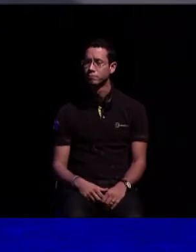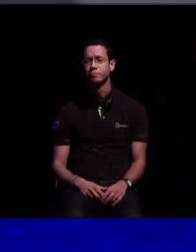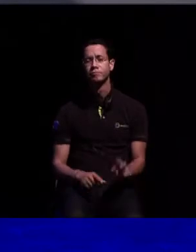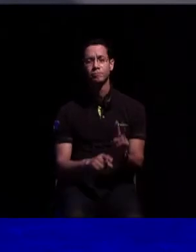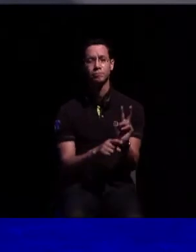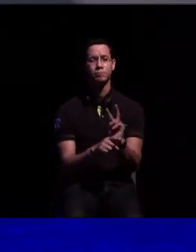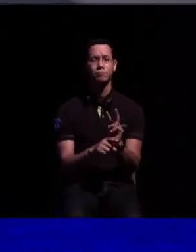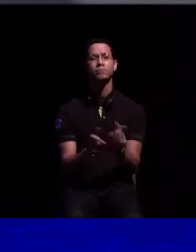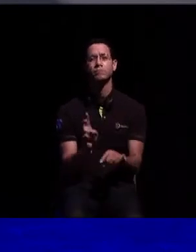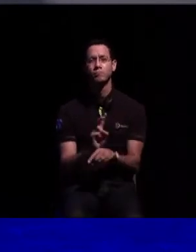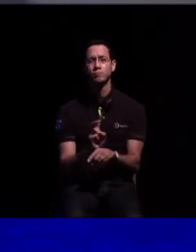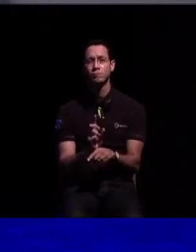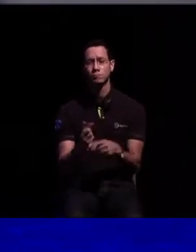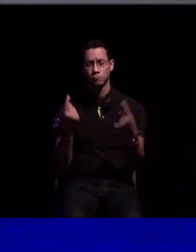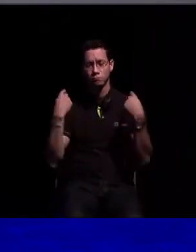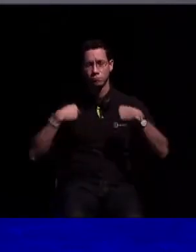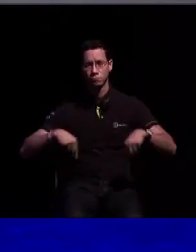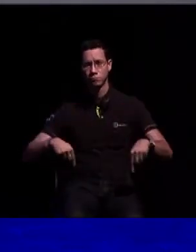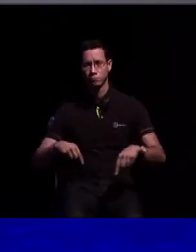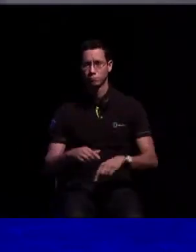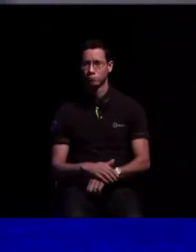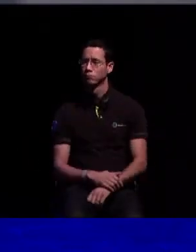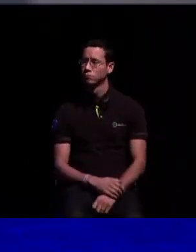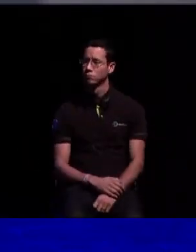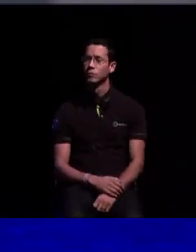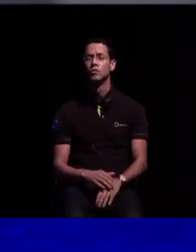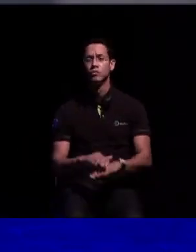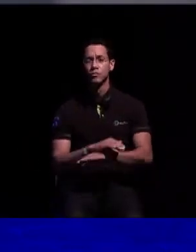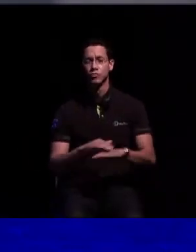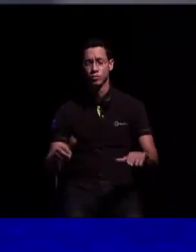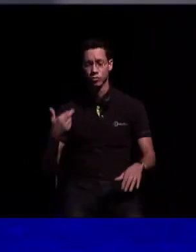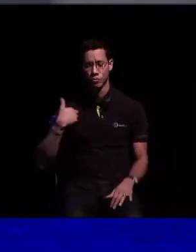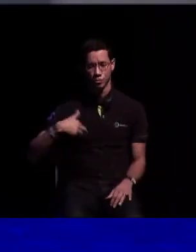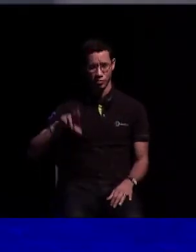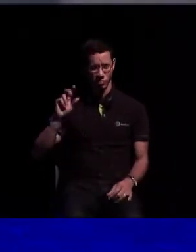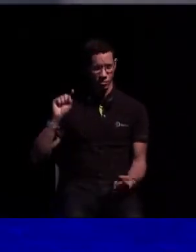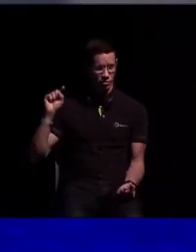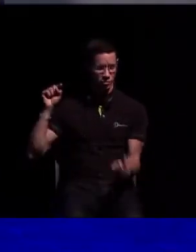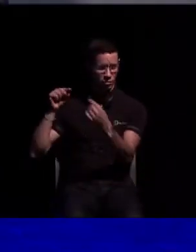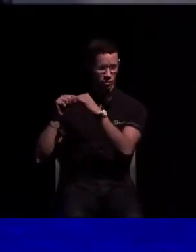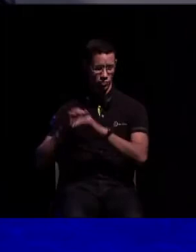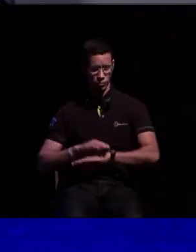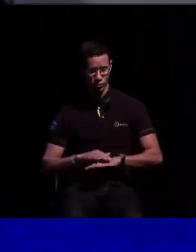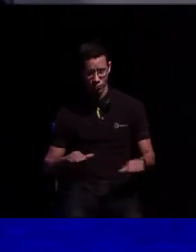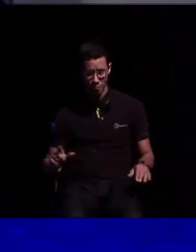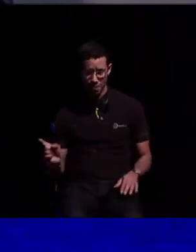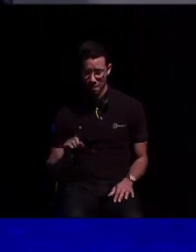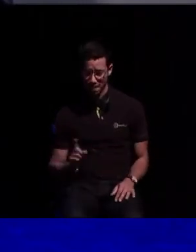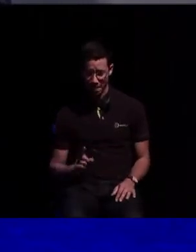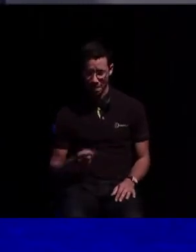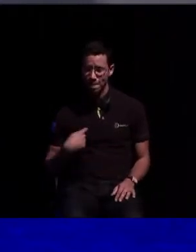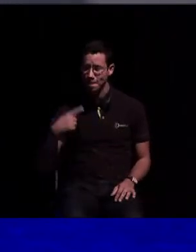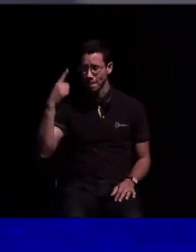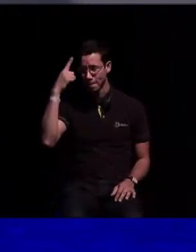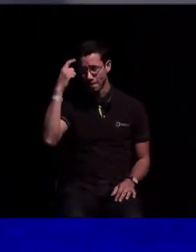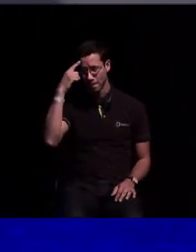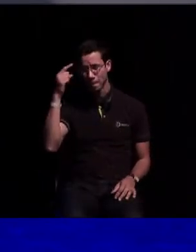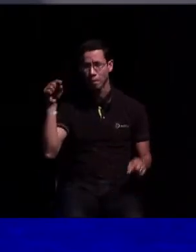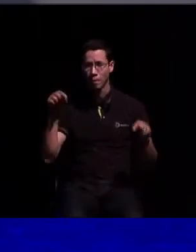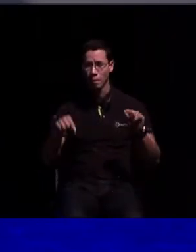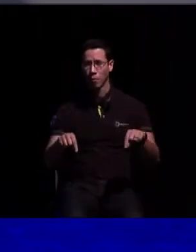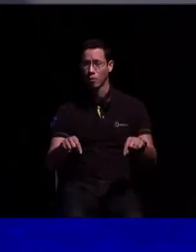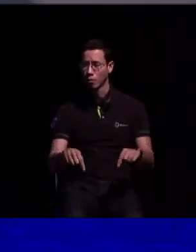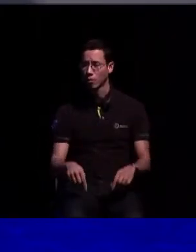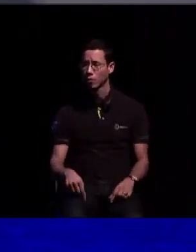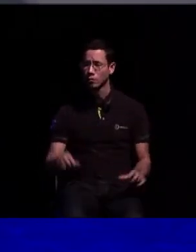suas pulsões do corpo. Mas isso não é só do tempo das religiões, né? Essa ideia está agora